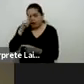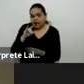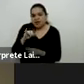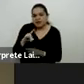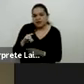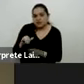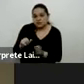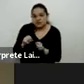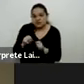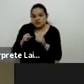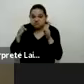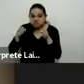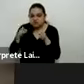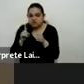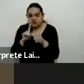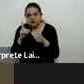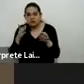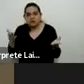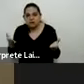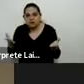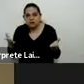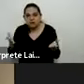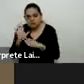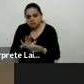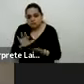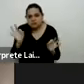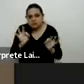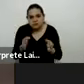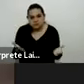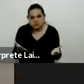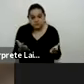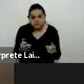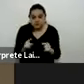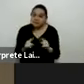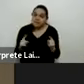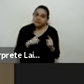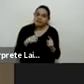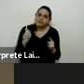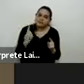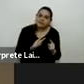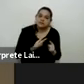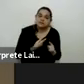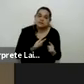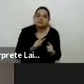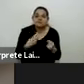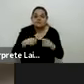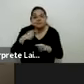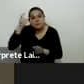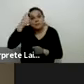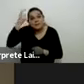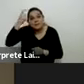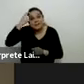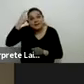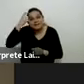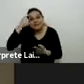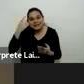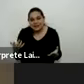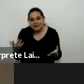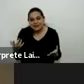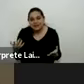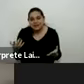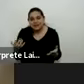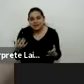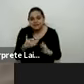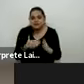isso que nós precisamos debater, para além das questões, para além de cadê o Queiroz, porque o Queiroz